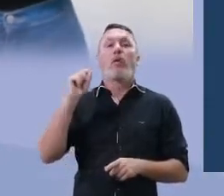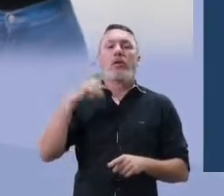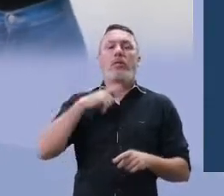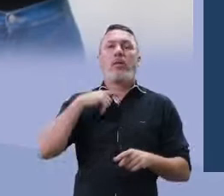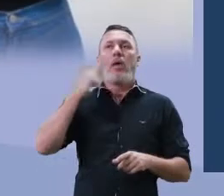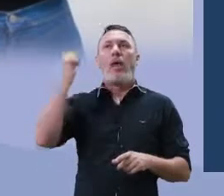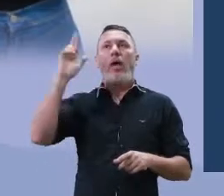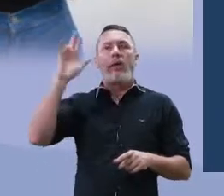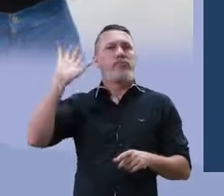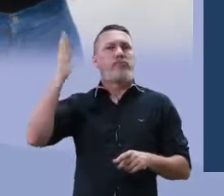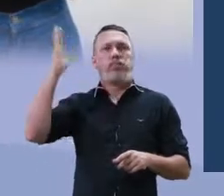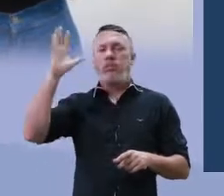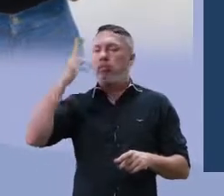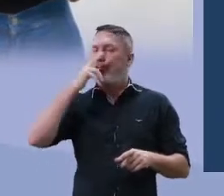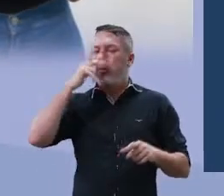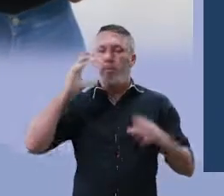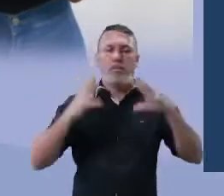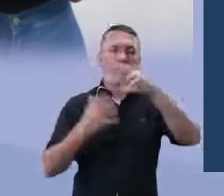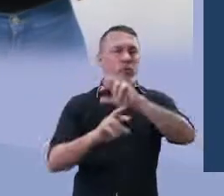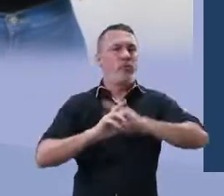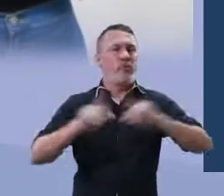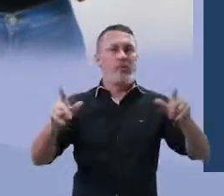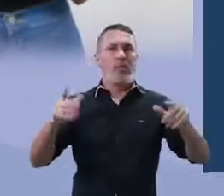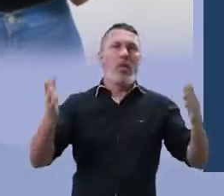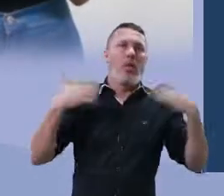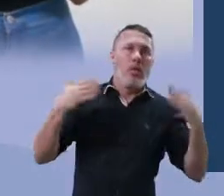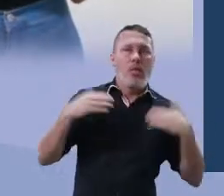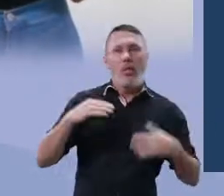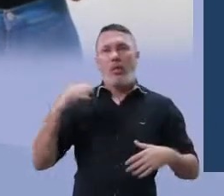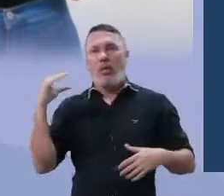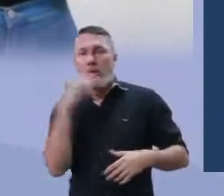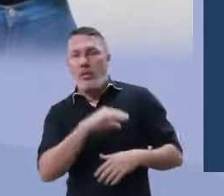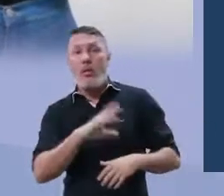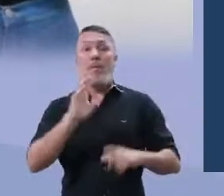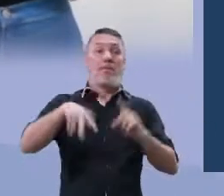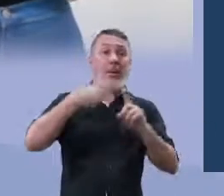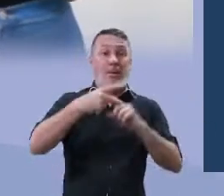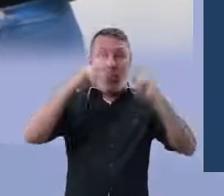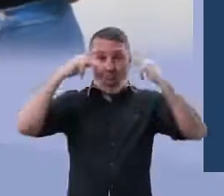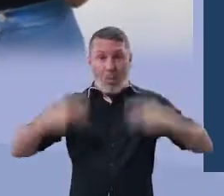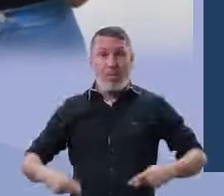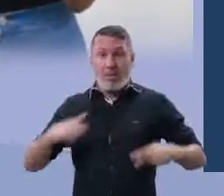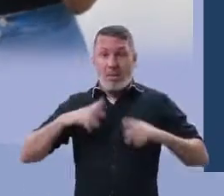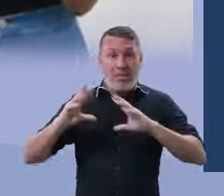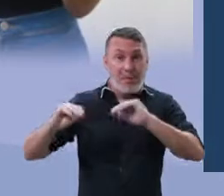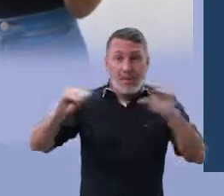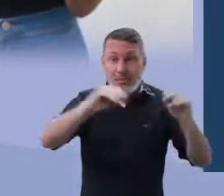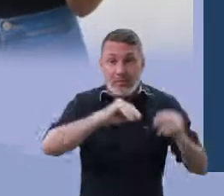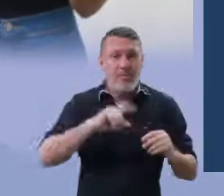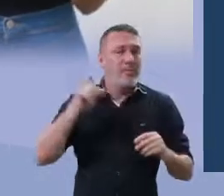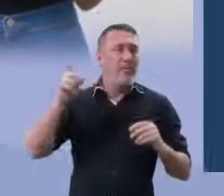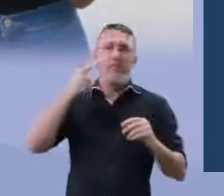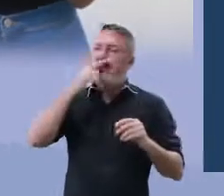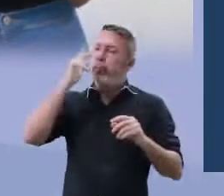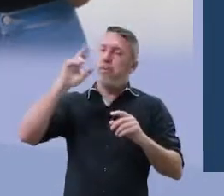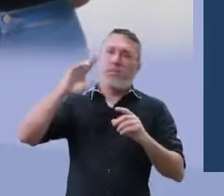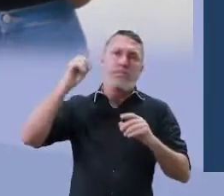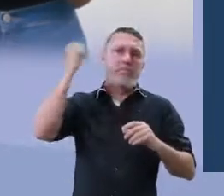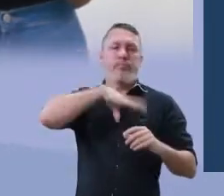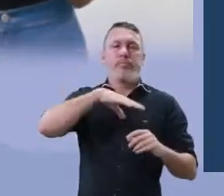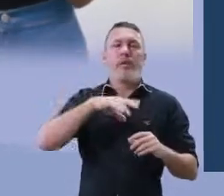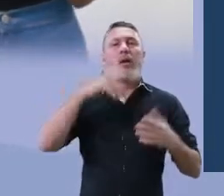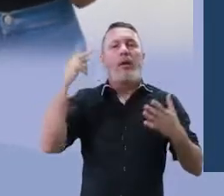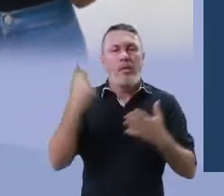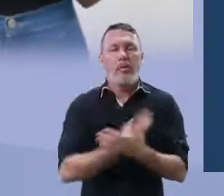um desequilíbrio desse efeito, que é natural, a gente já conversou na aula passada, só que a intervenção humana vai fazer com que esse